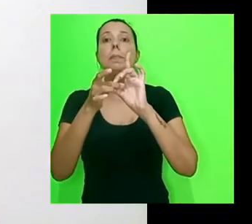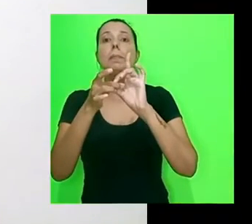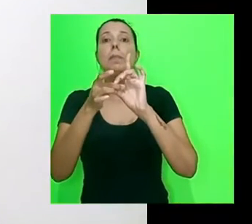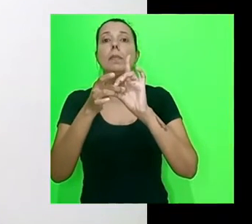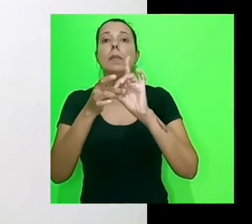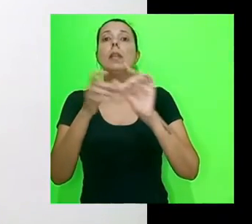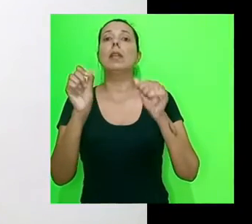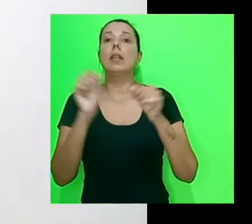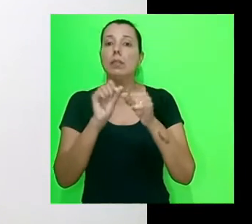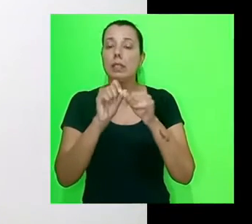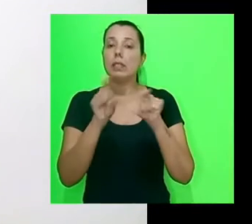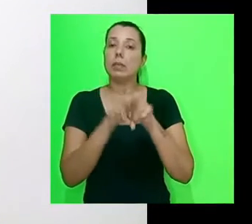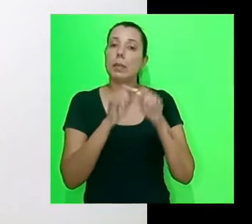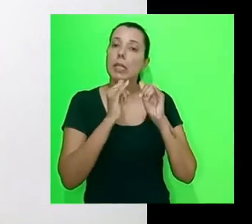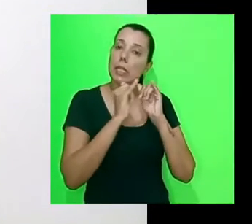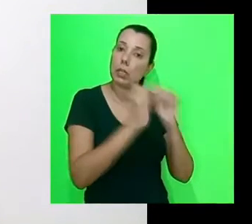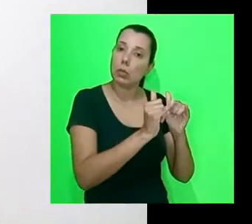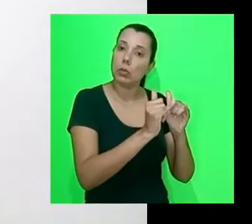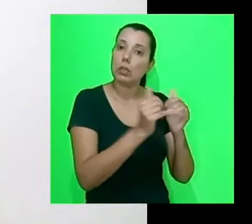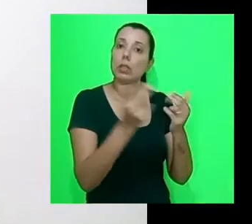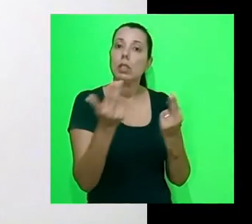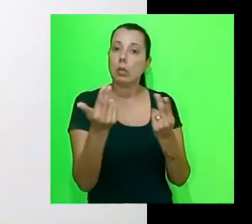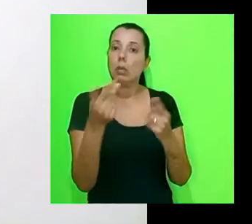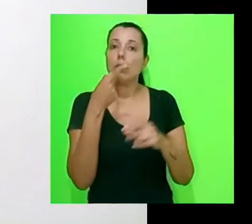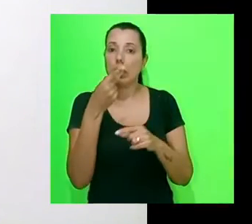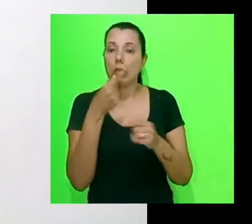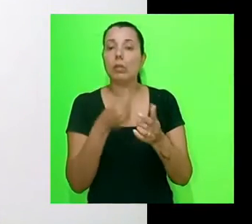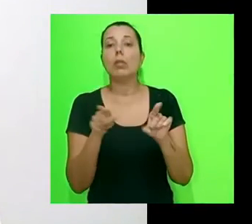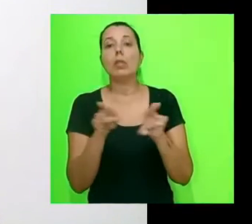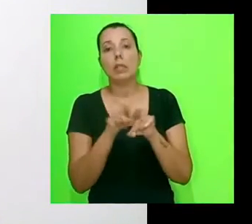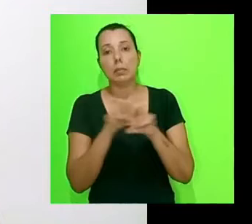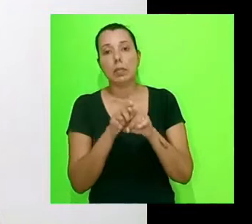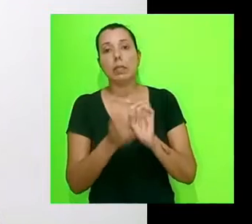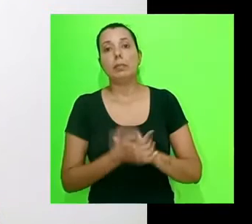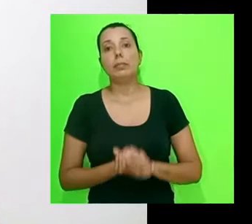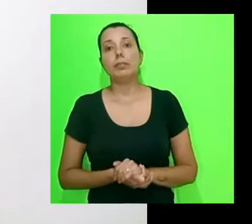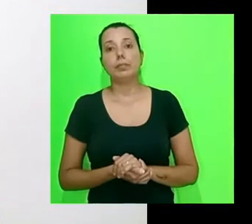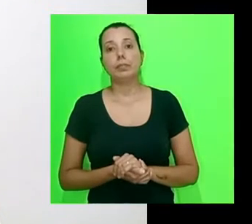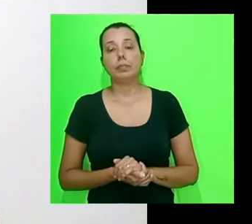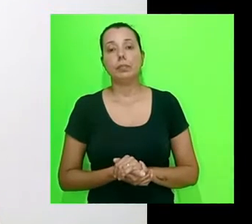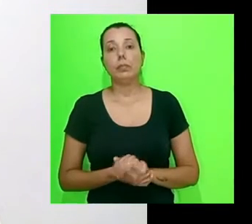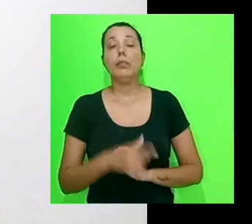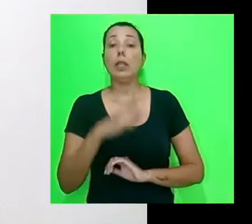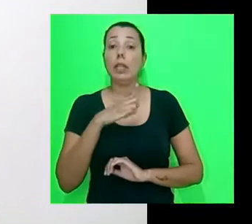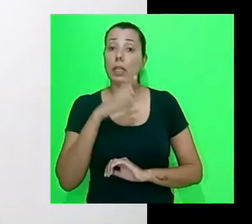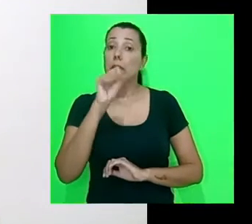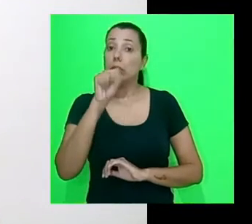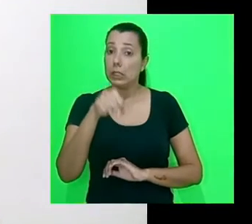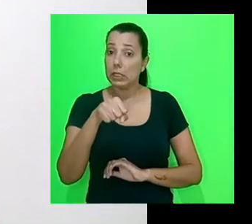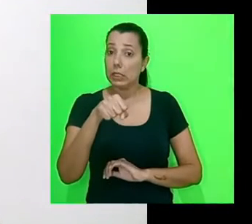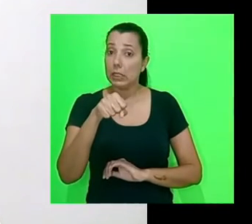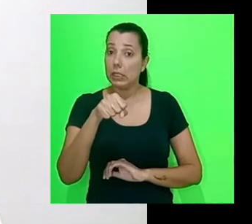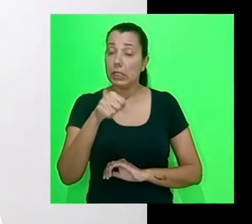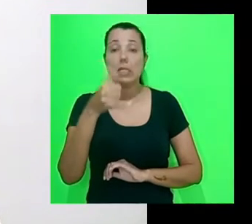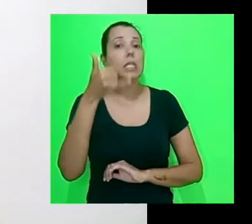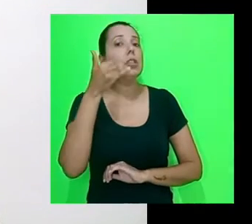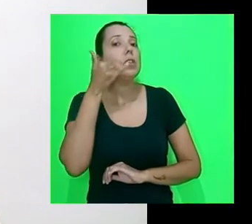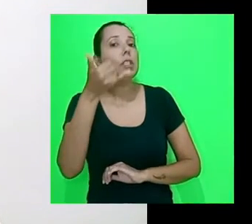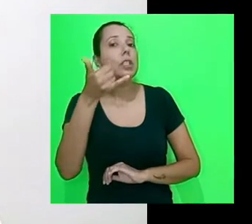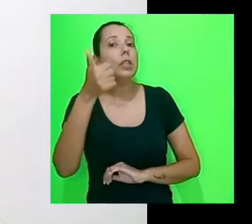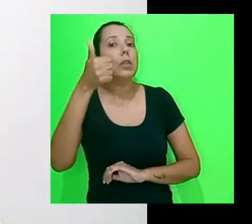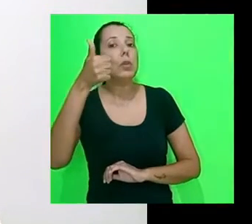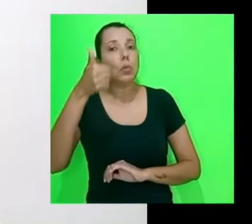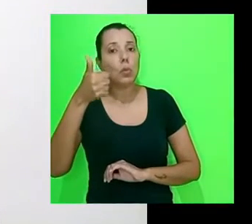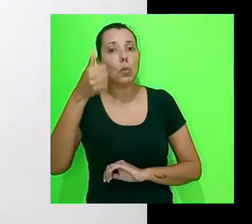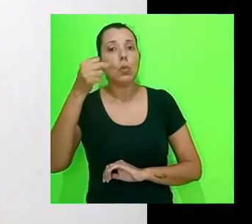fugiu agora da cabeça, acho que é 192, se não me falha a memória, 193, que são os aparelhos do 193, né? Que